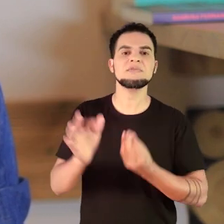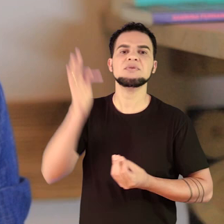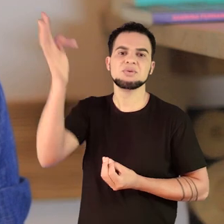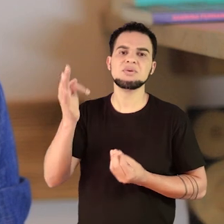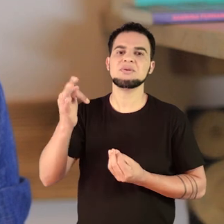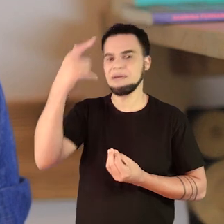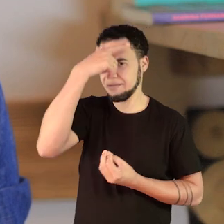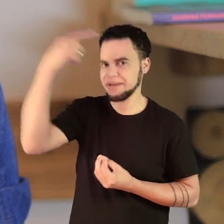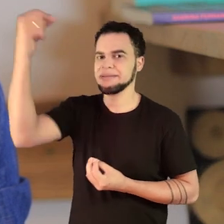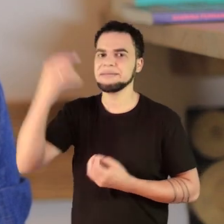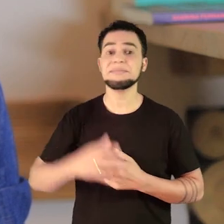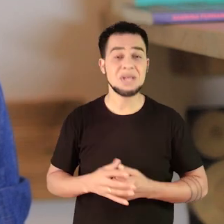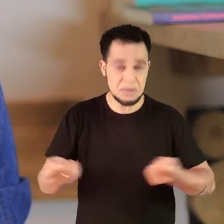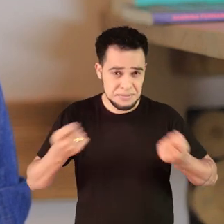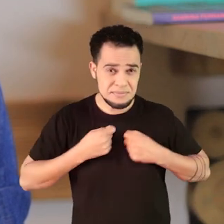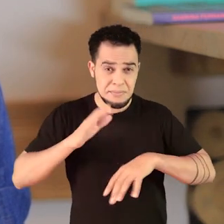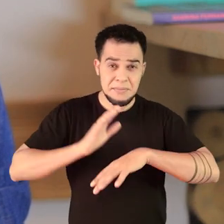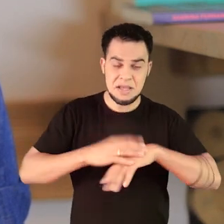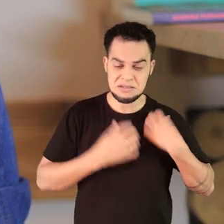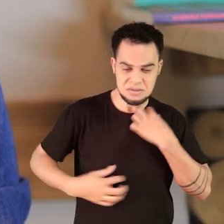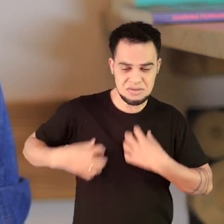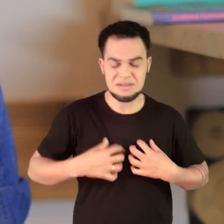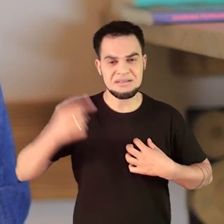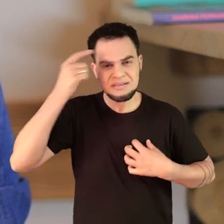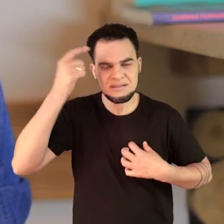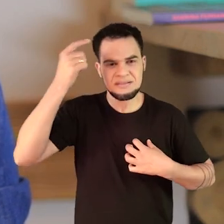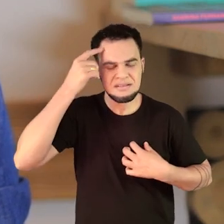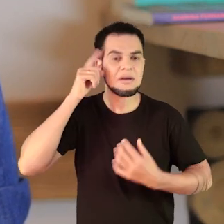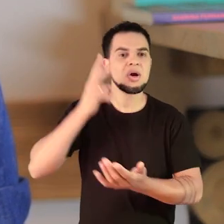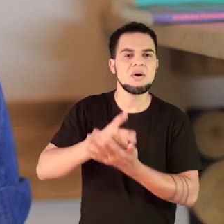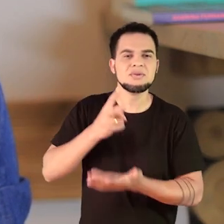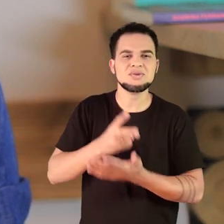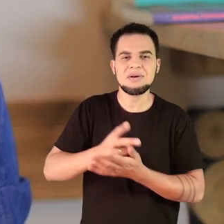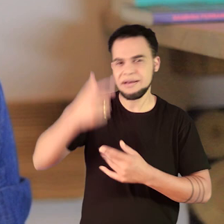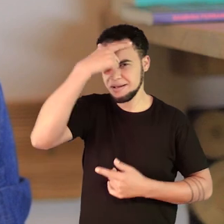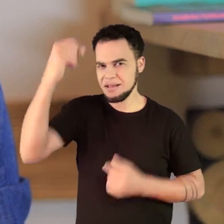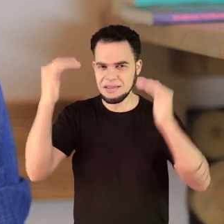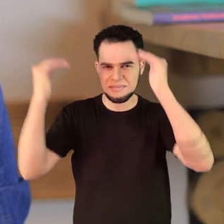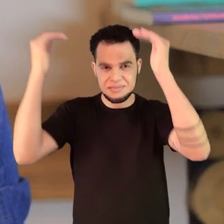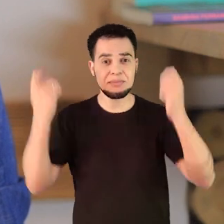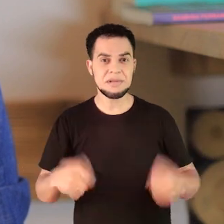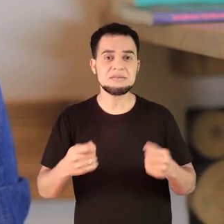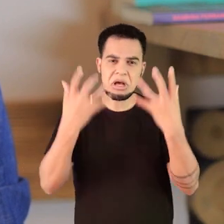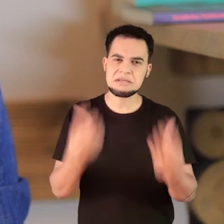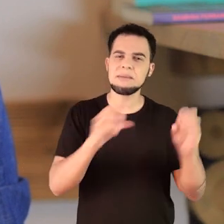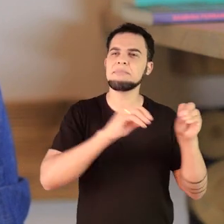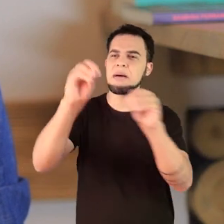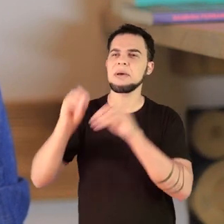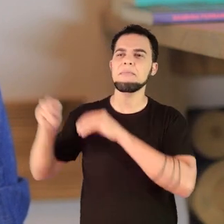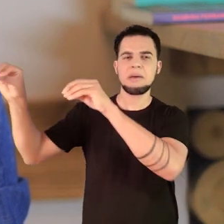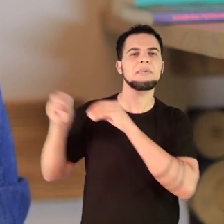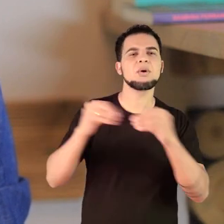academia. Ultimamente, o que é mais angustiante é o pensamento que, para seguir na academia, é preciso estar disposto a se mudar para onde